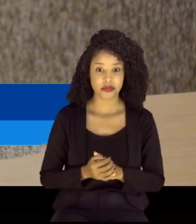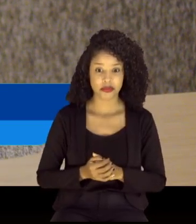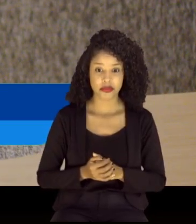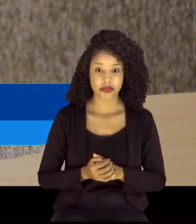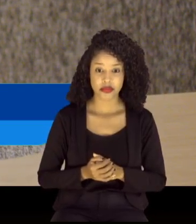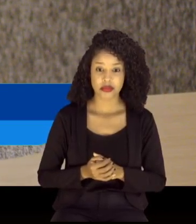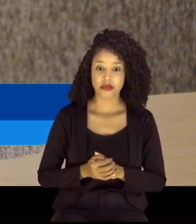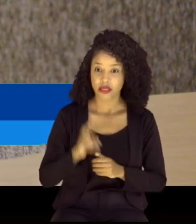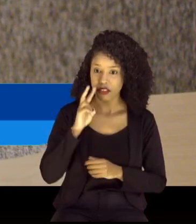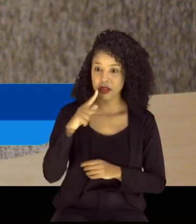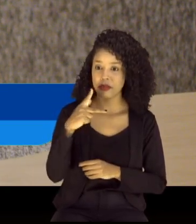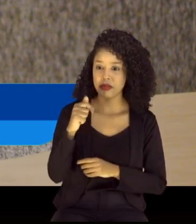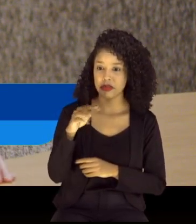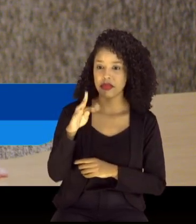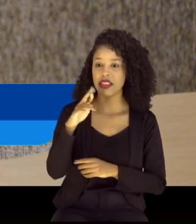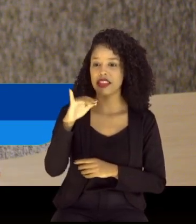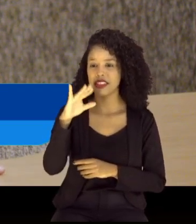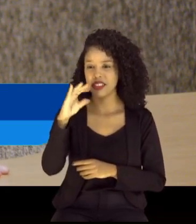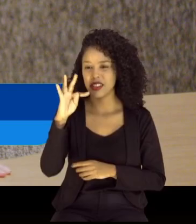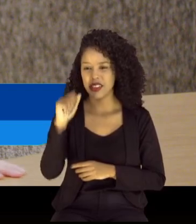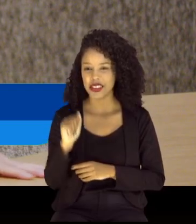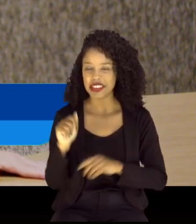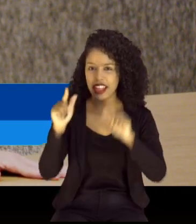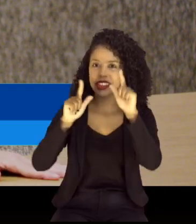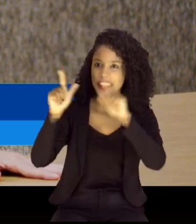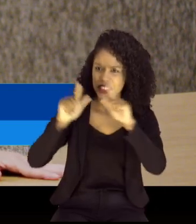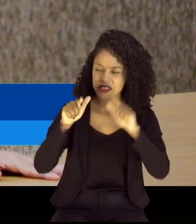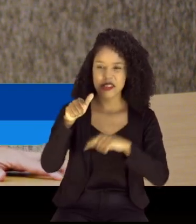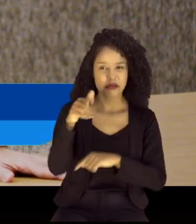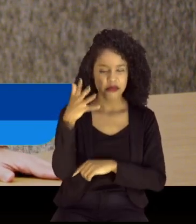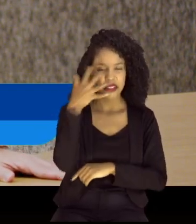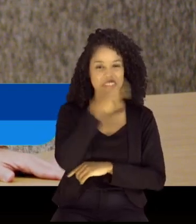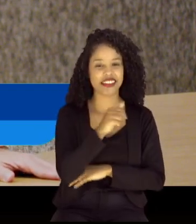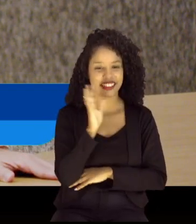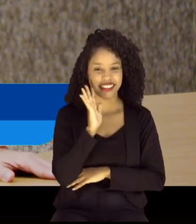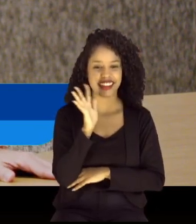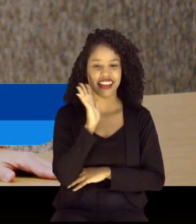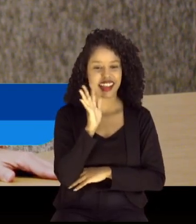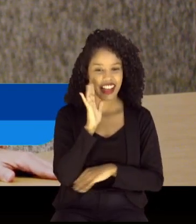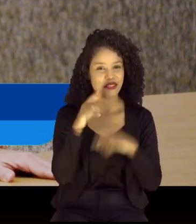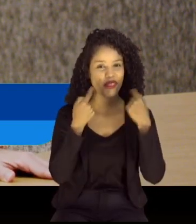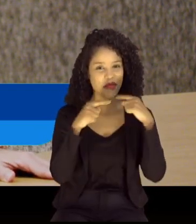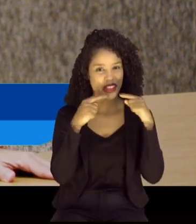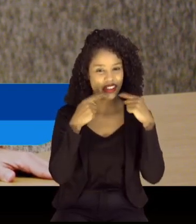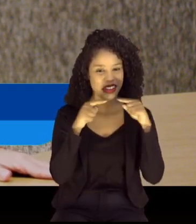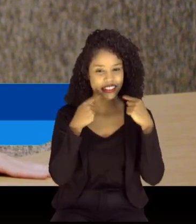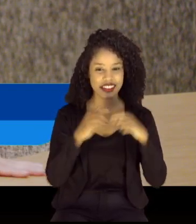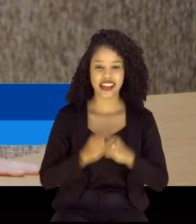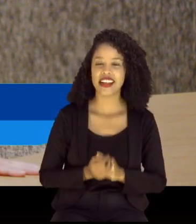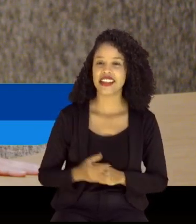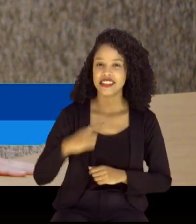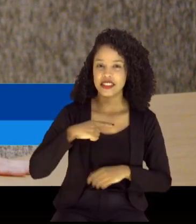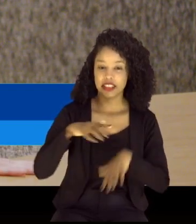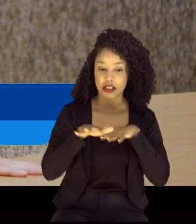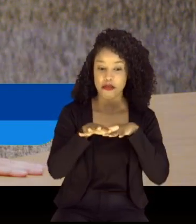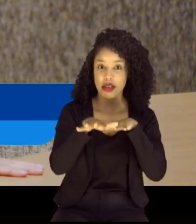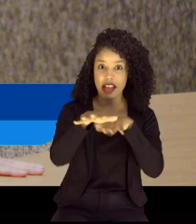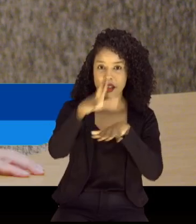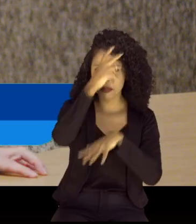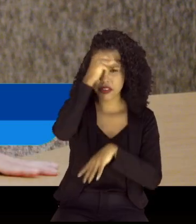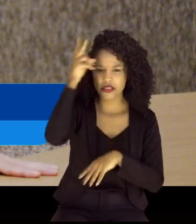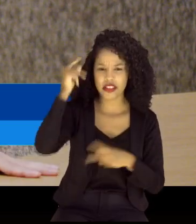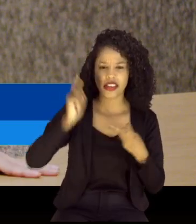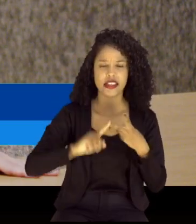na televisão, ficou bonito lá, viu? Ficou bacana. Chiando, e é marcha para prefeito,